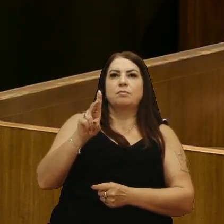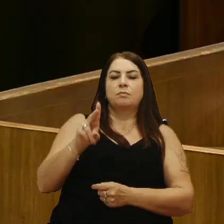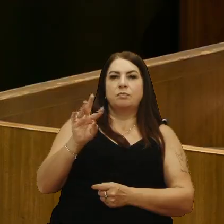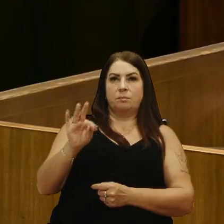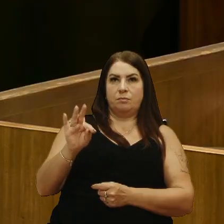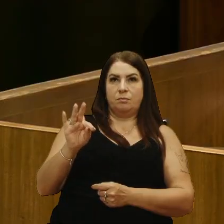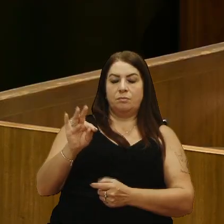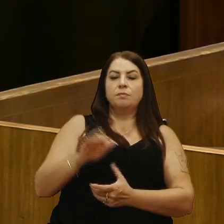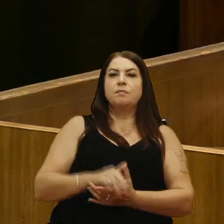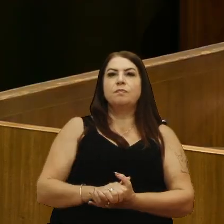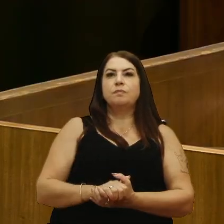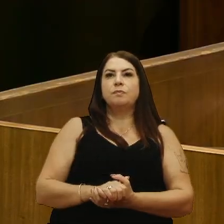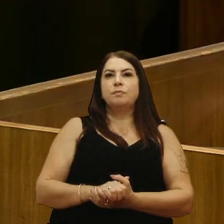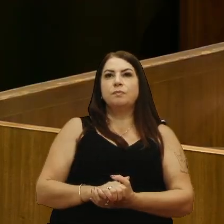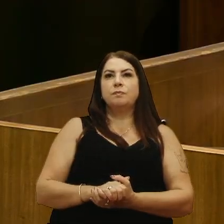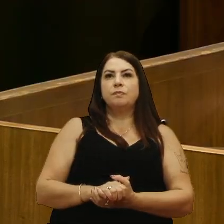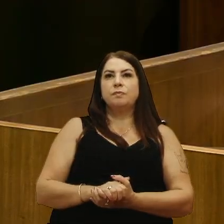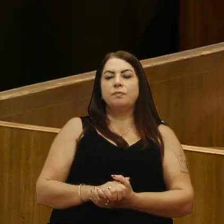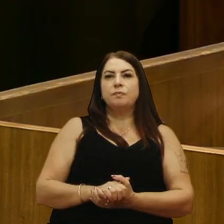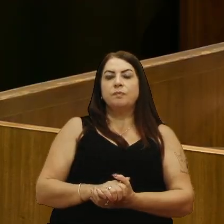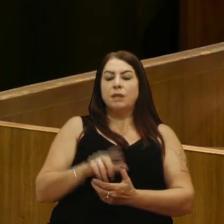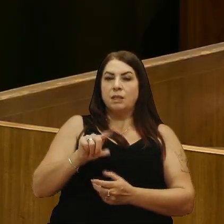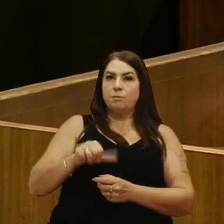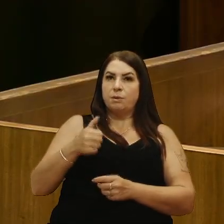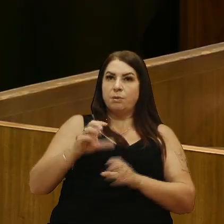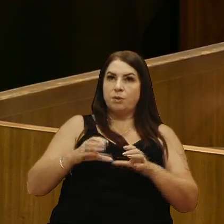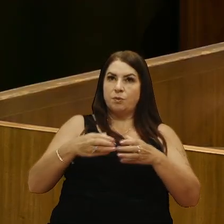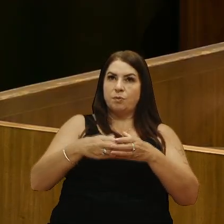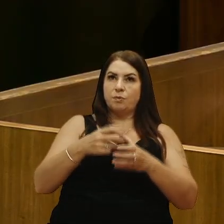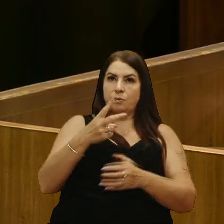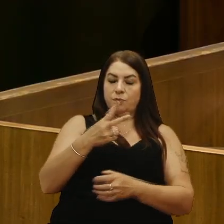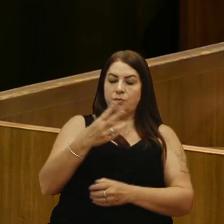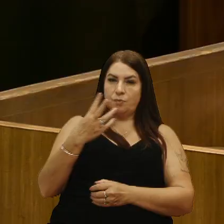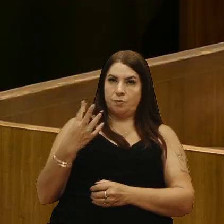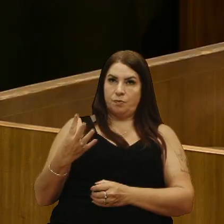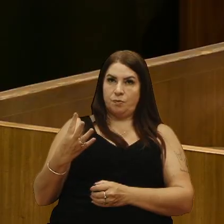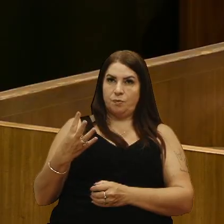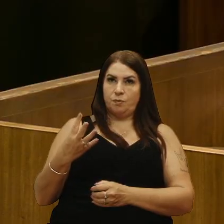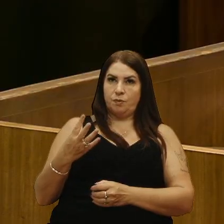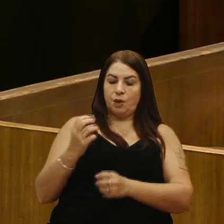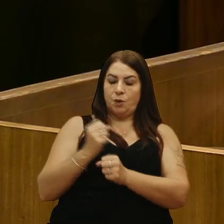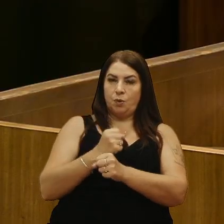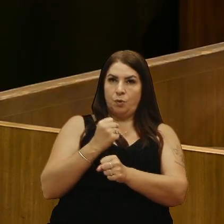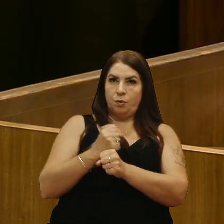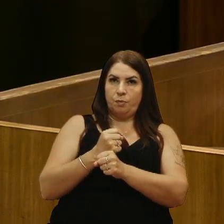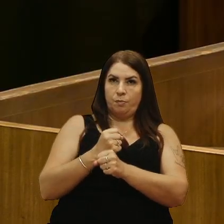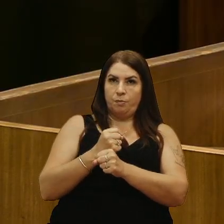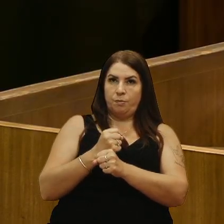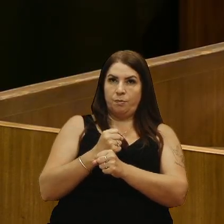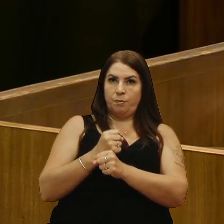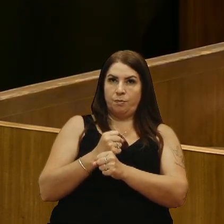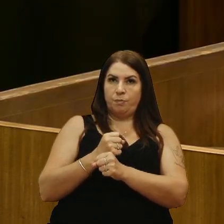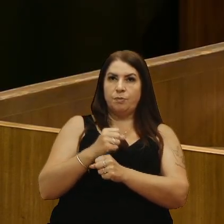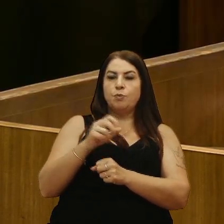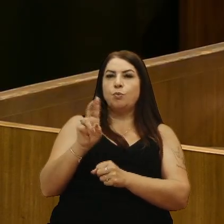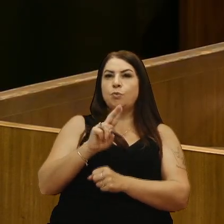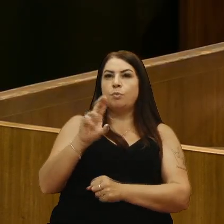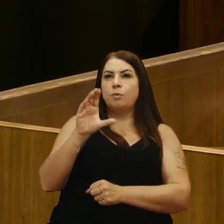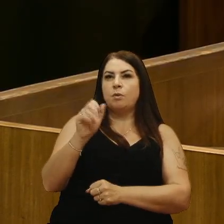estamos buscando, nesse primeiro pacote de 24 obras do Canaliza